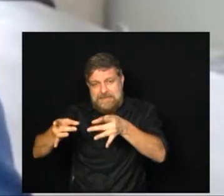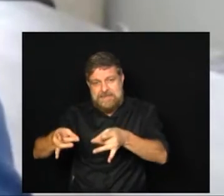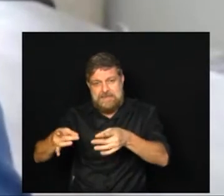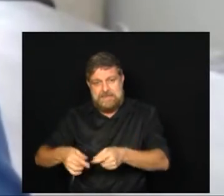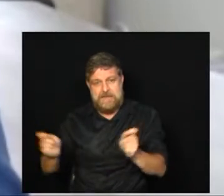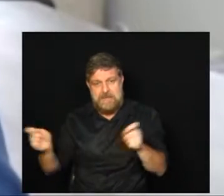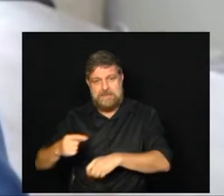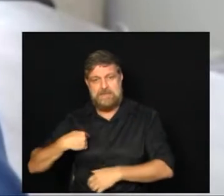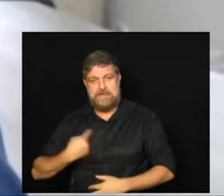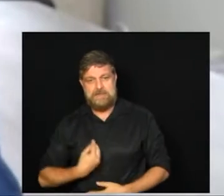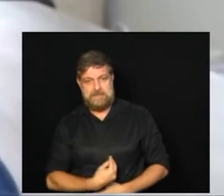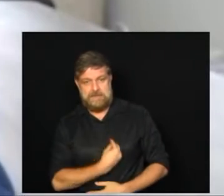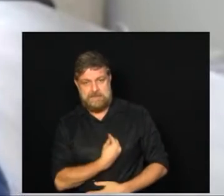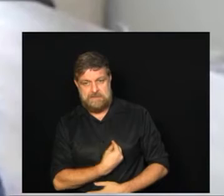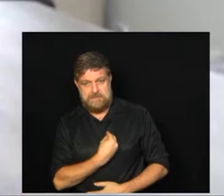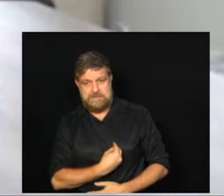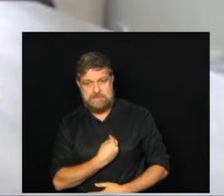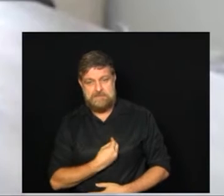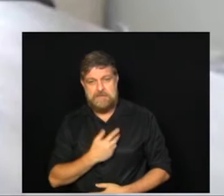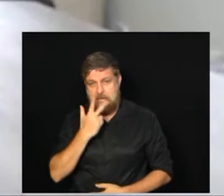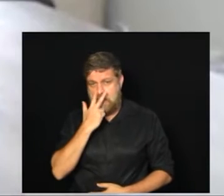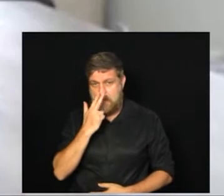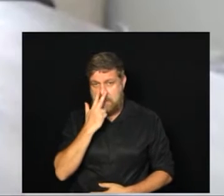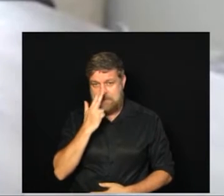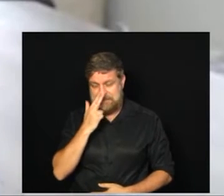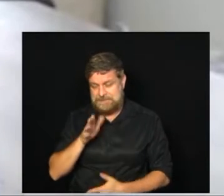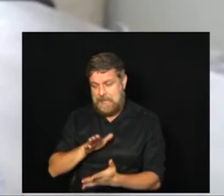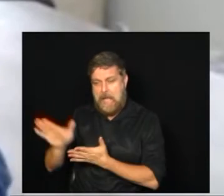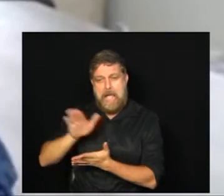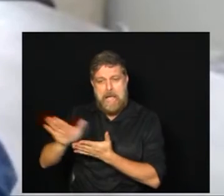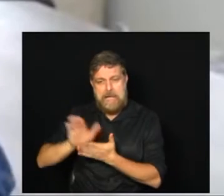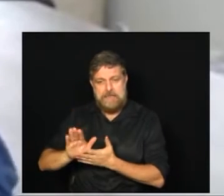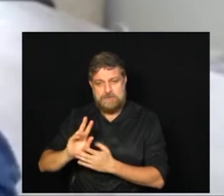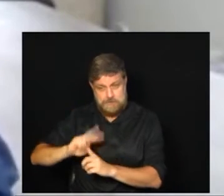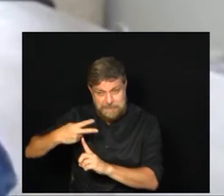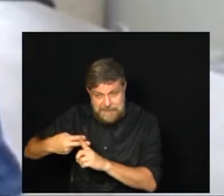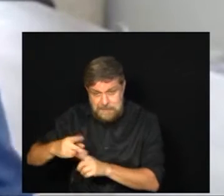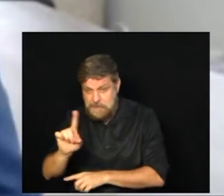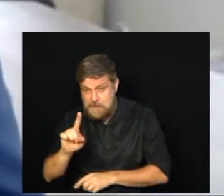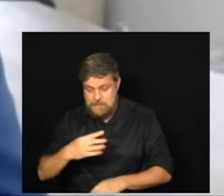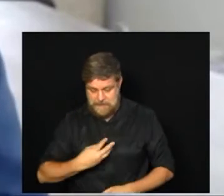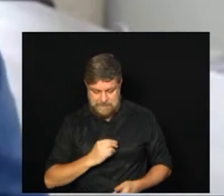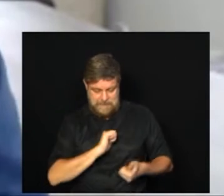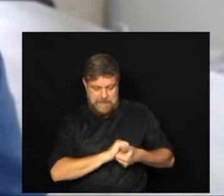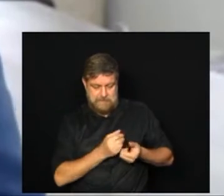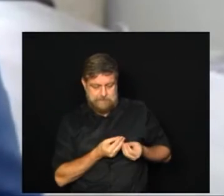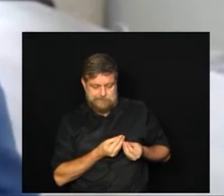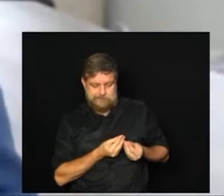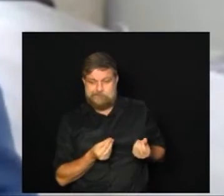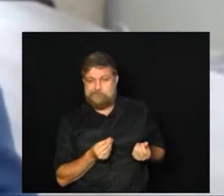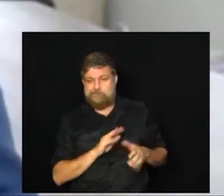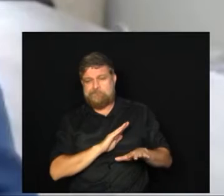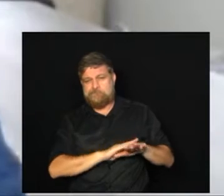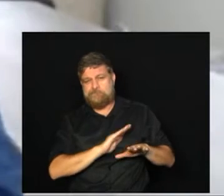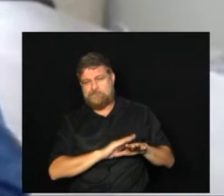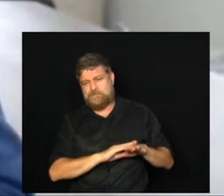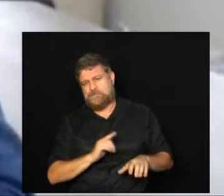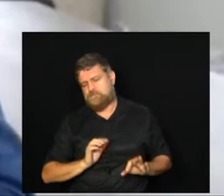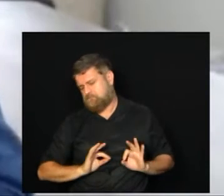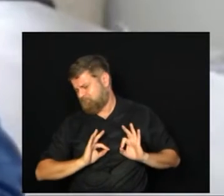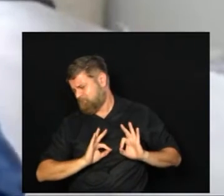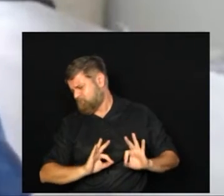nossa vida que parece que é um gasto a mais, mas a qualidade de vida que você ganha fazendo isso é tão